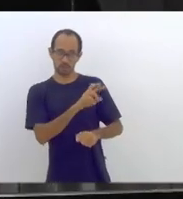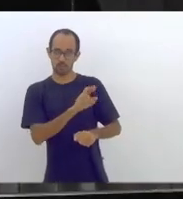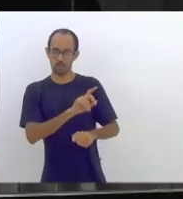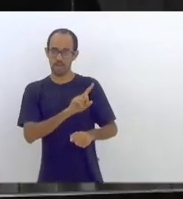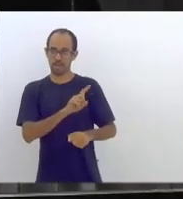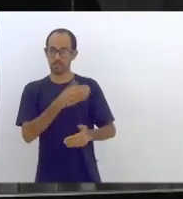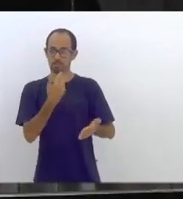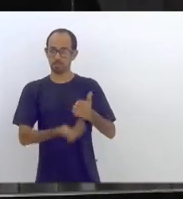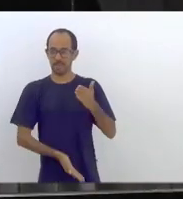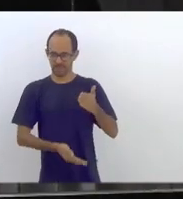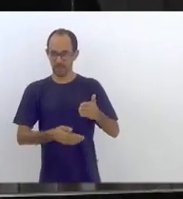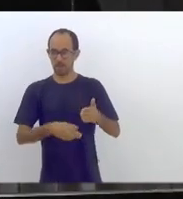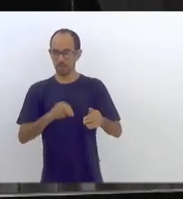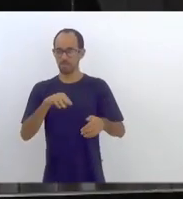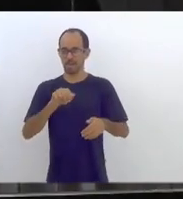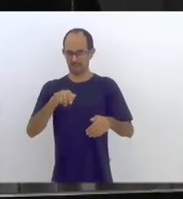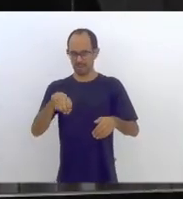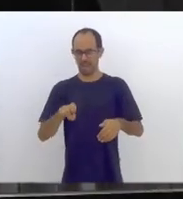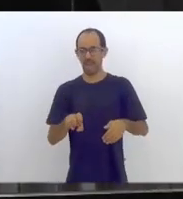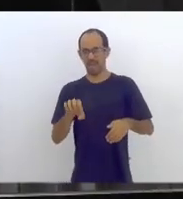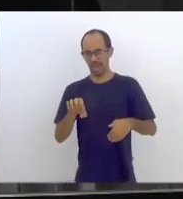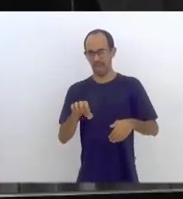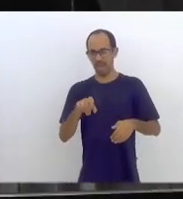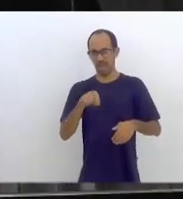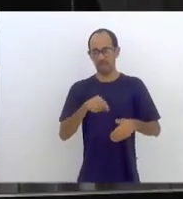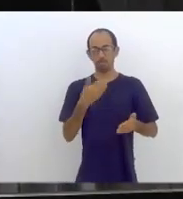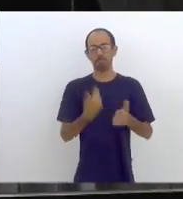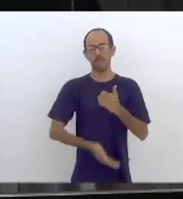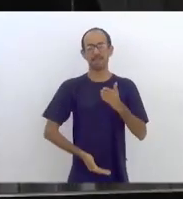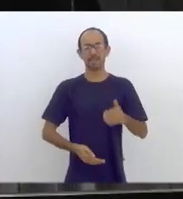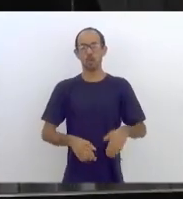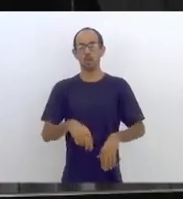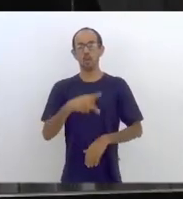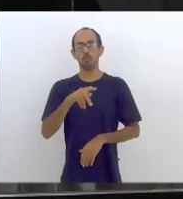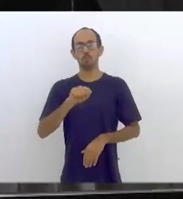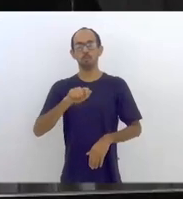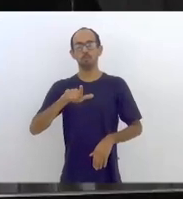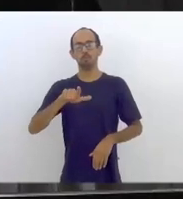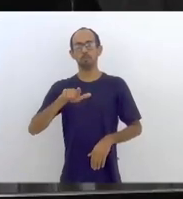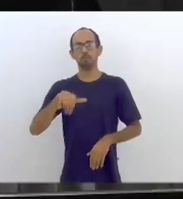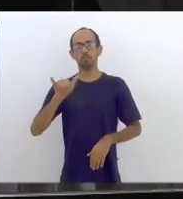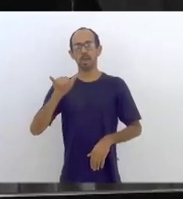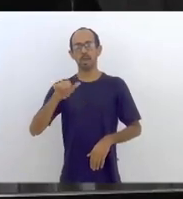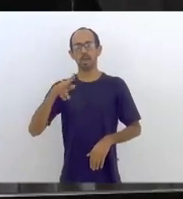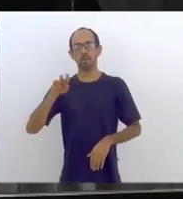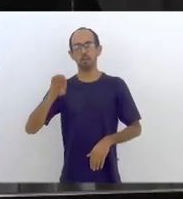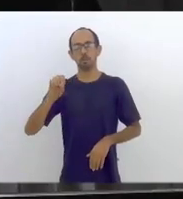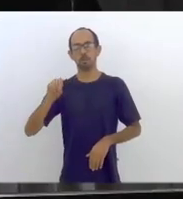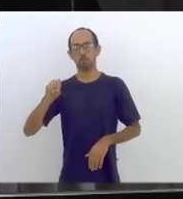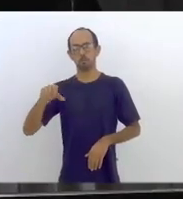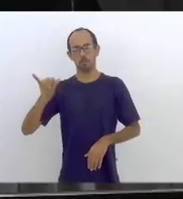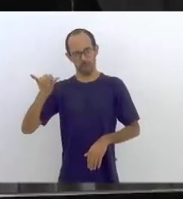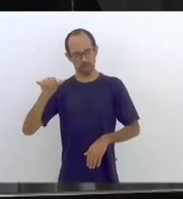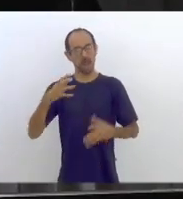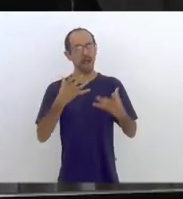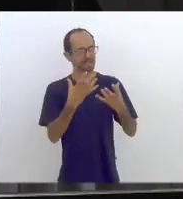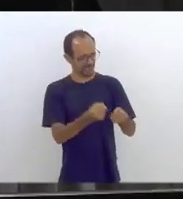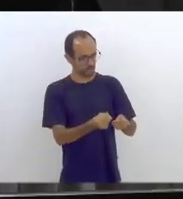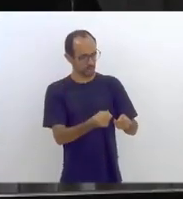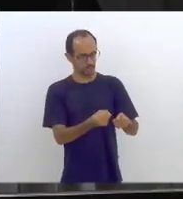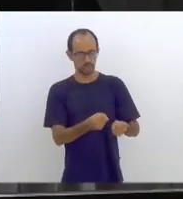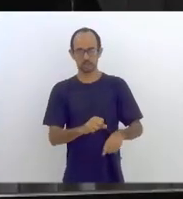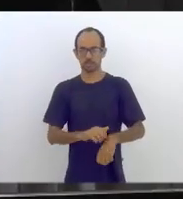é perder o playboy aceita senhora presidenta muito importante trazer aqui o tema que